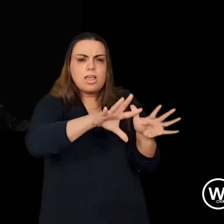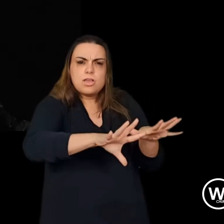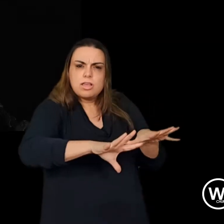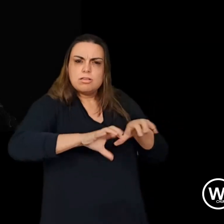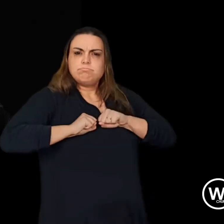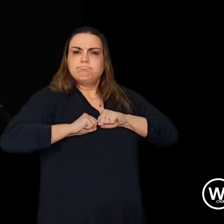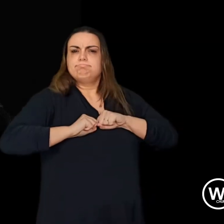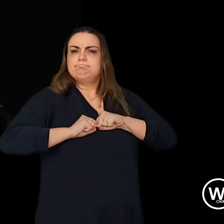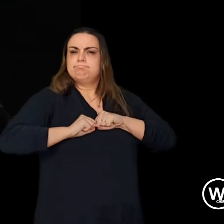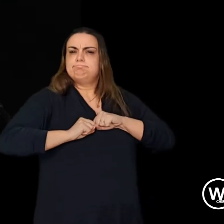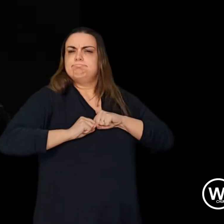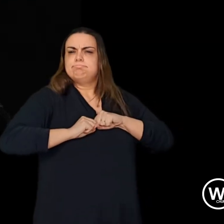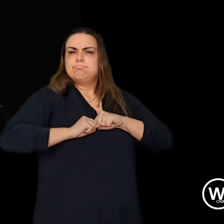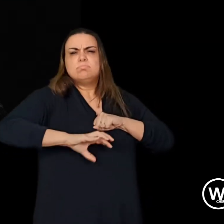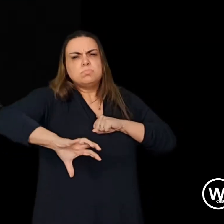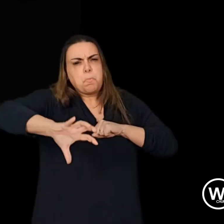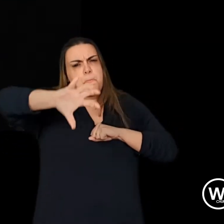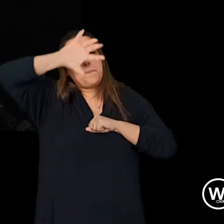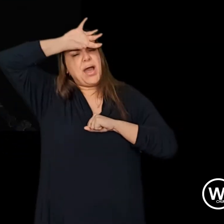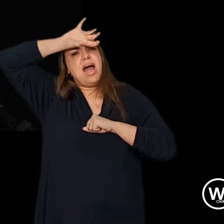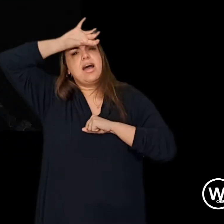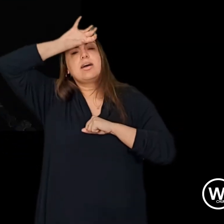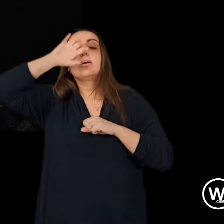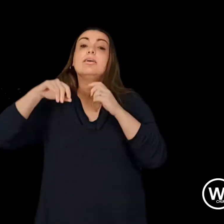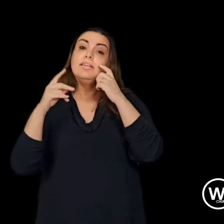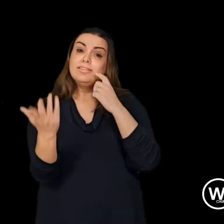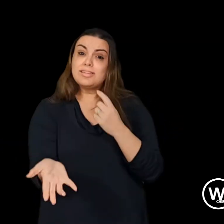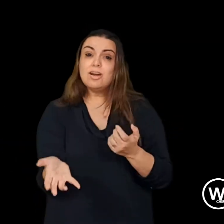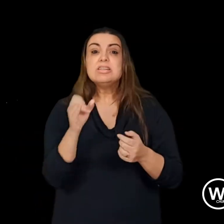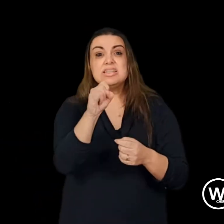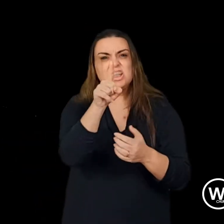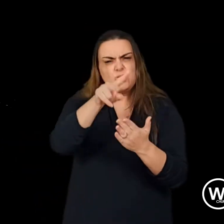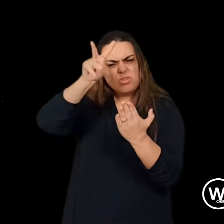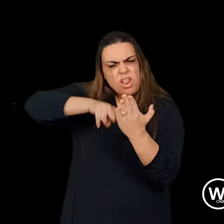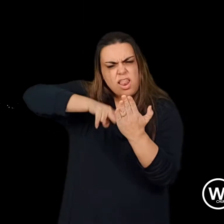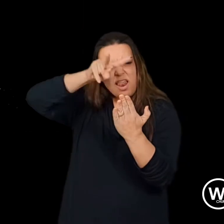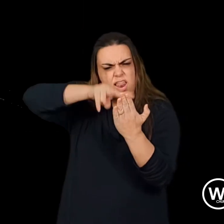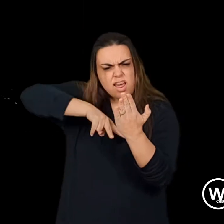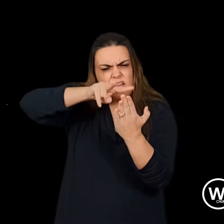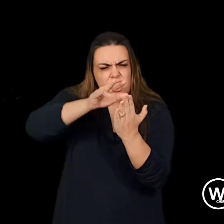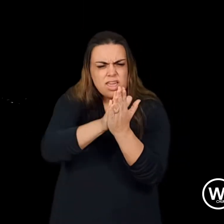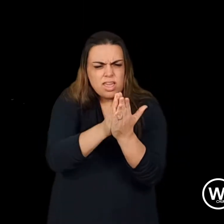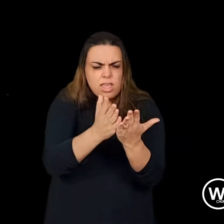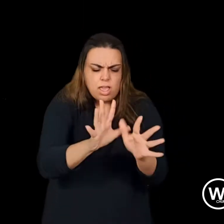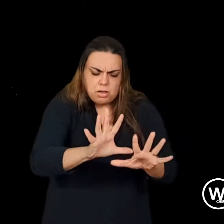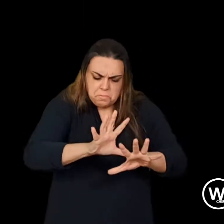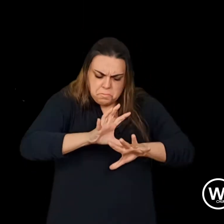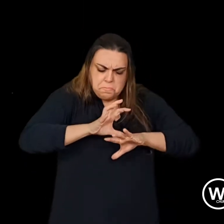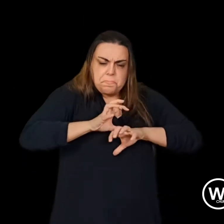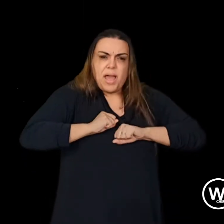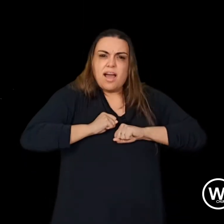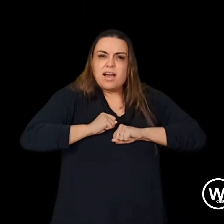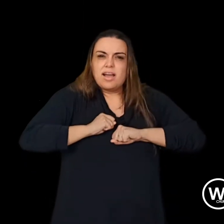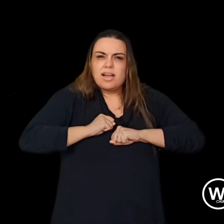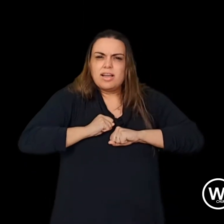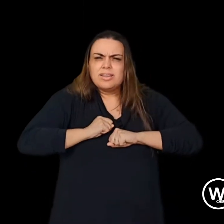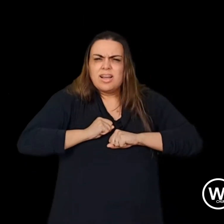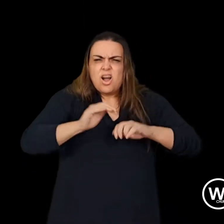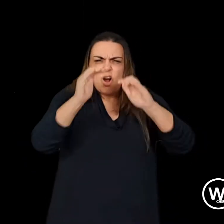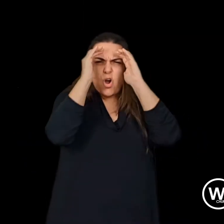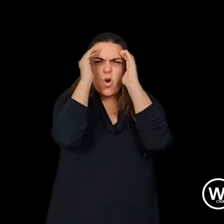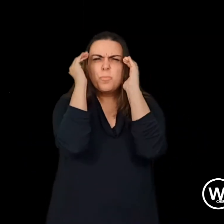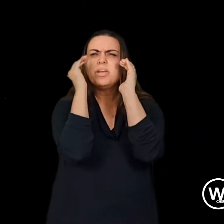conselho desse pai: meu filho, se você aceitar as minhas palavras e as guardar no seu coração, os meus